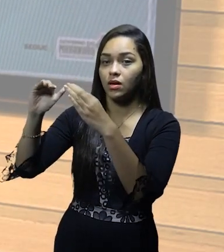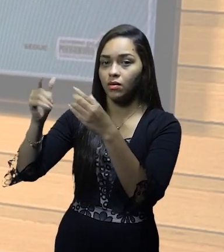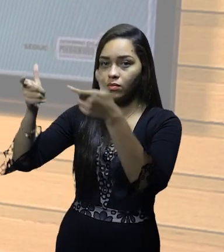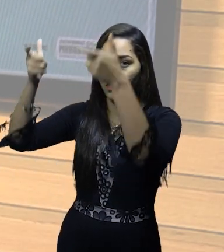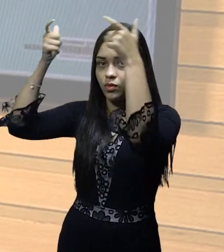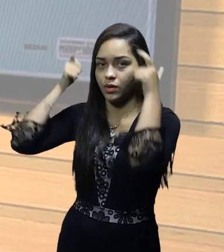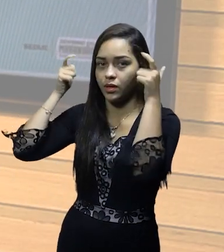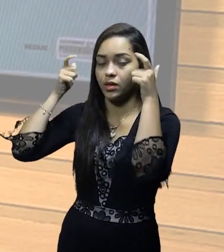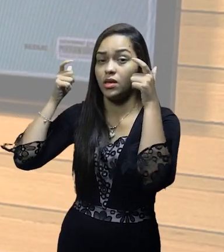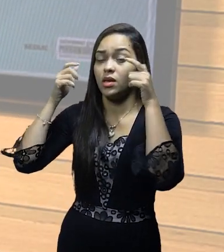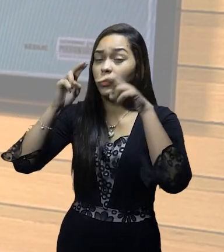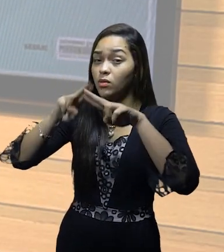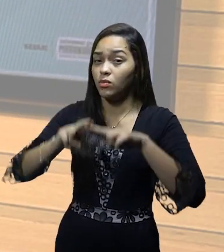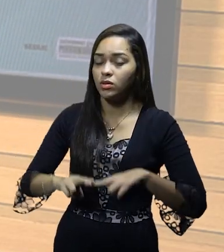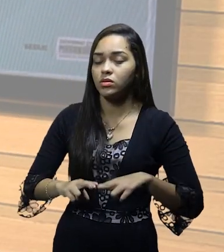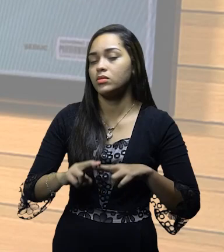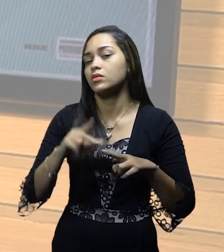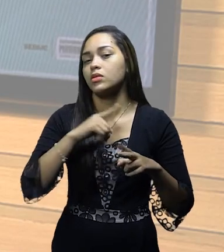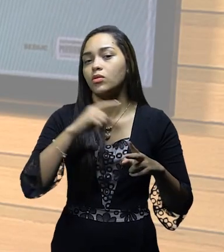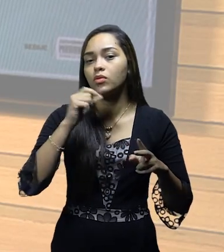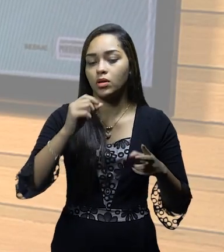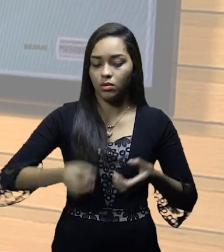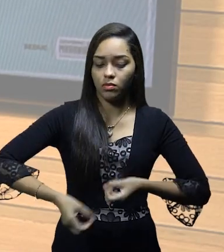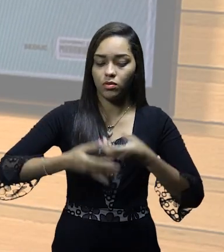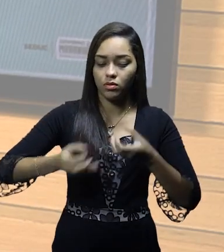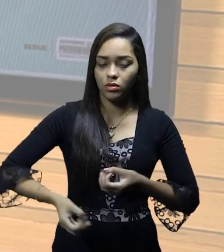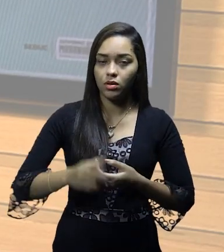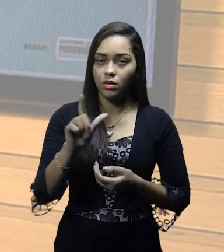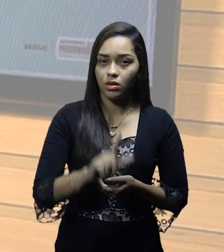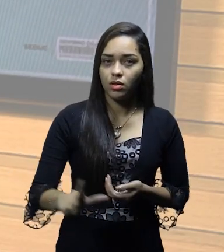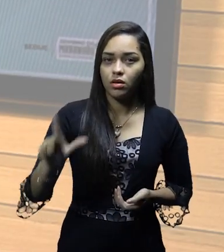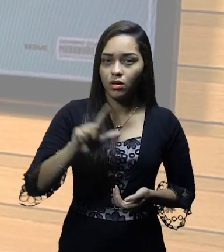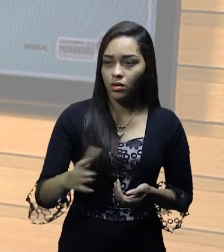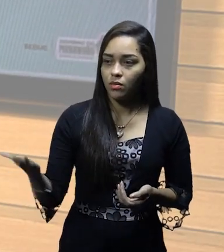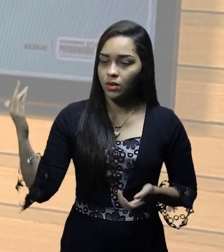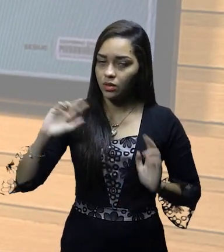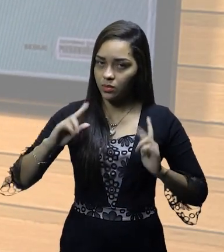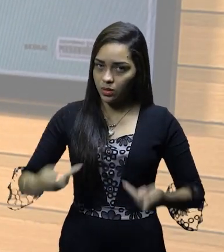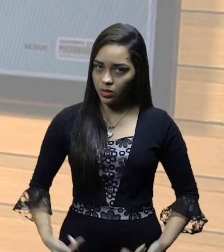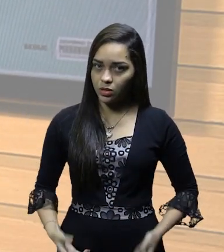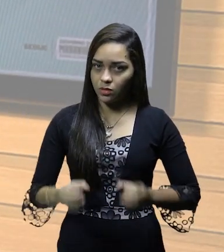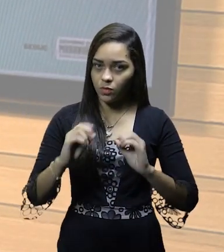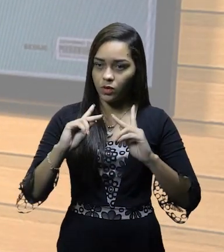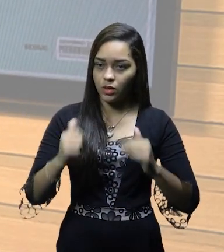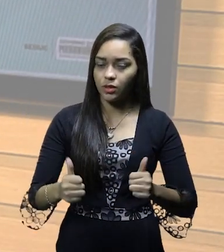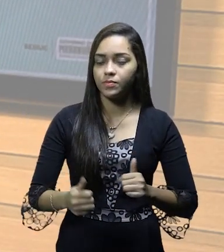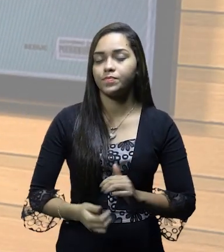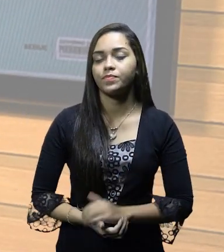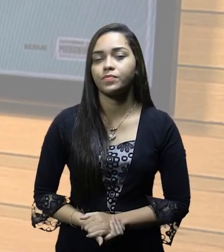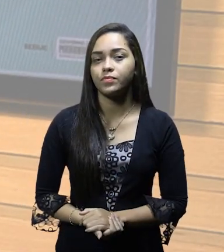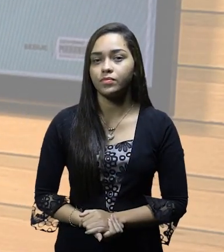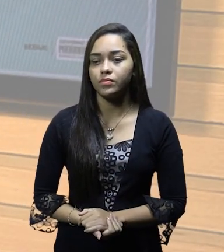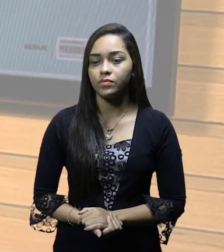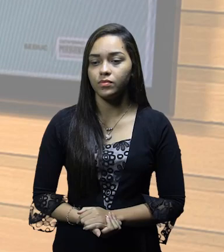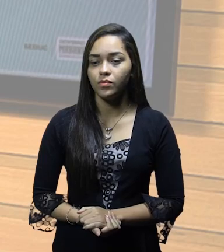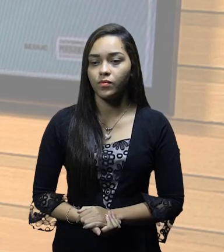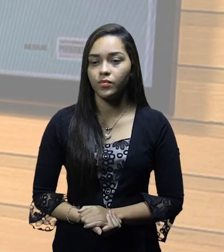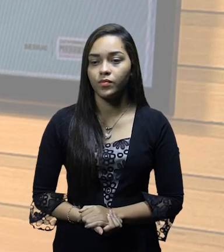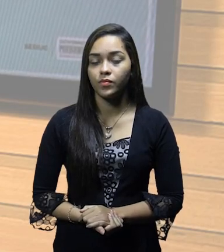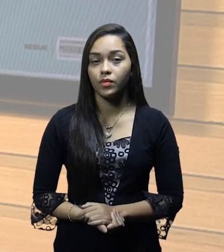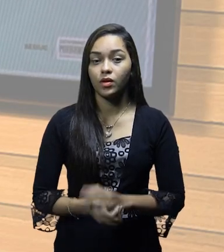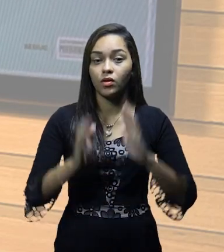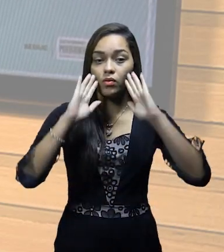tinham que fazer os relatos das viagens e enviar para os seus respectivos reis. Então, tudo isso também